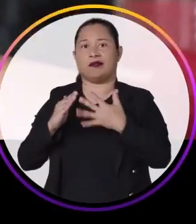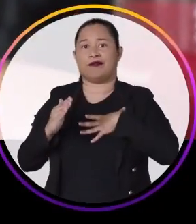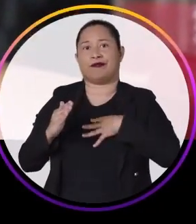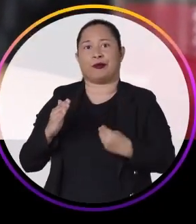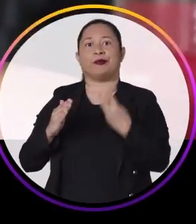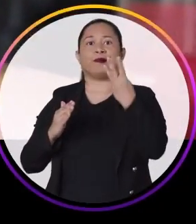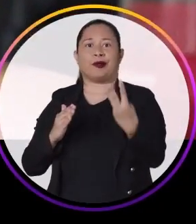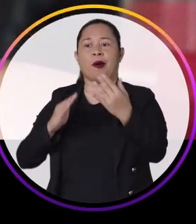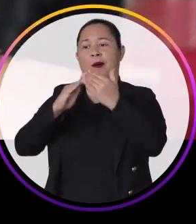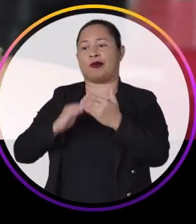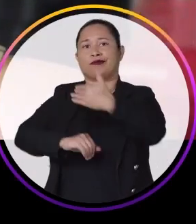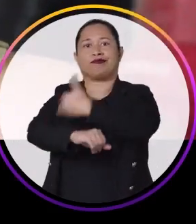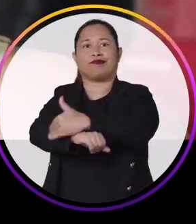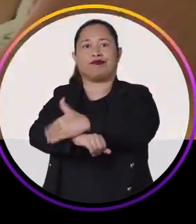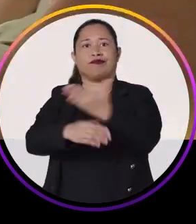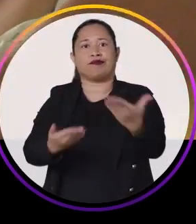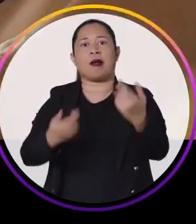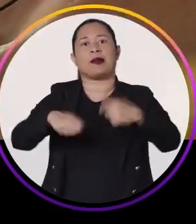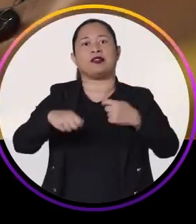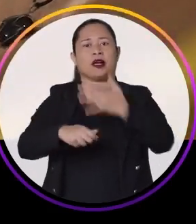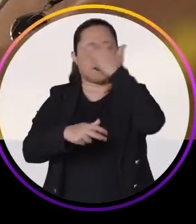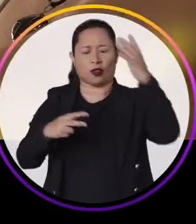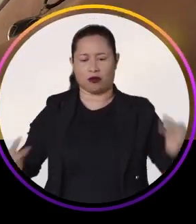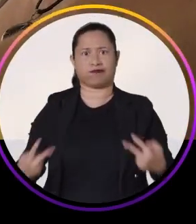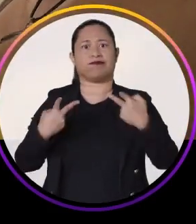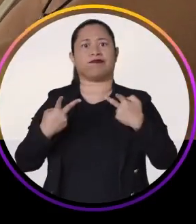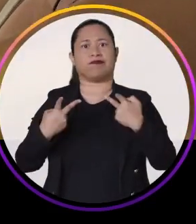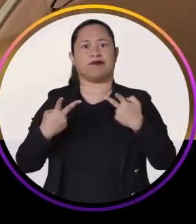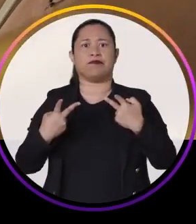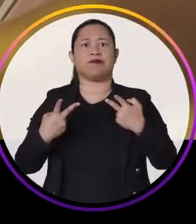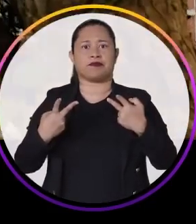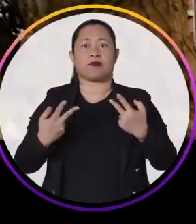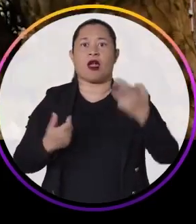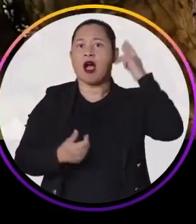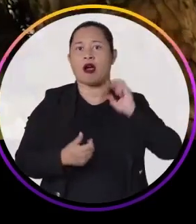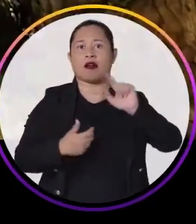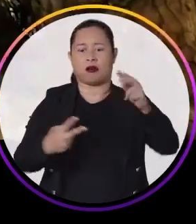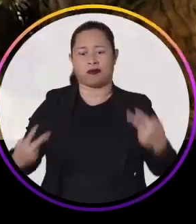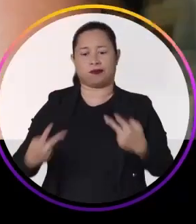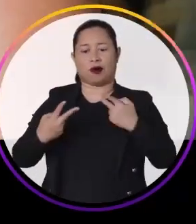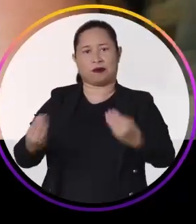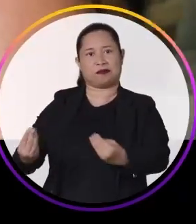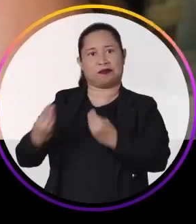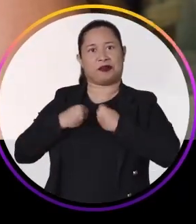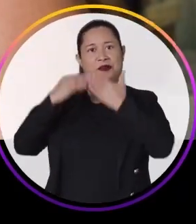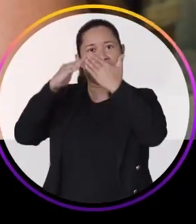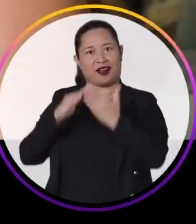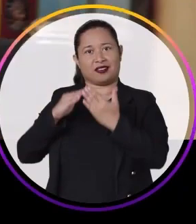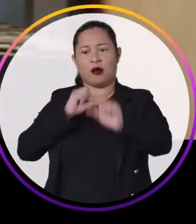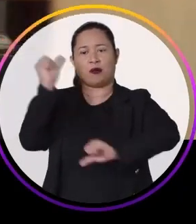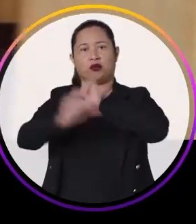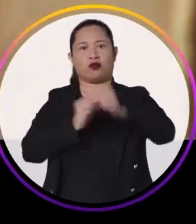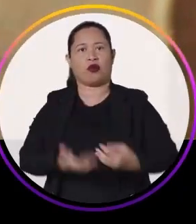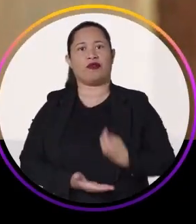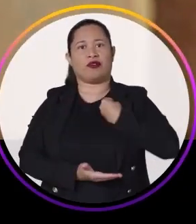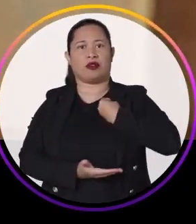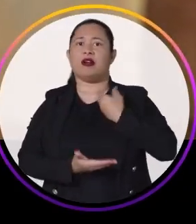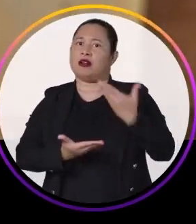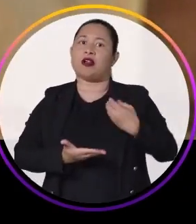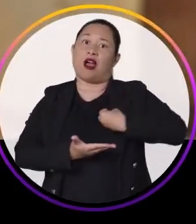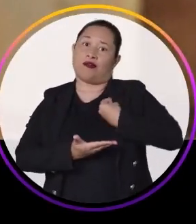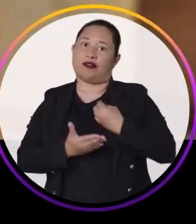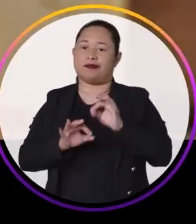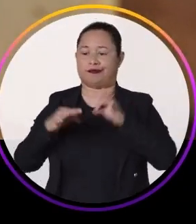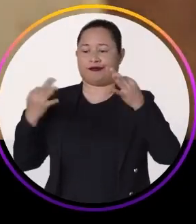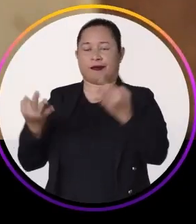com 3 filhos, morando na rua. Eu só precisava que alguém olhasse para mim. Raquel olhou, me deu uma casa, mudou a minha vida